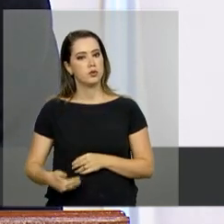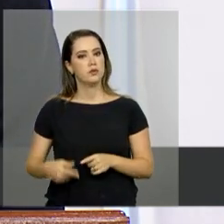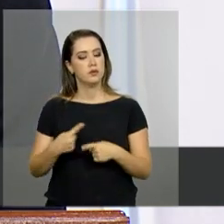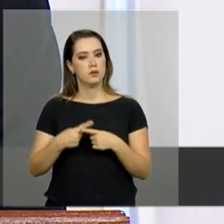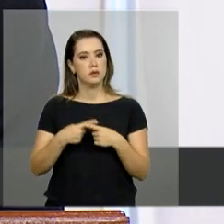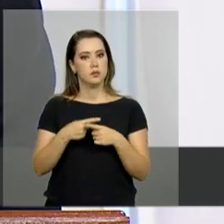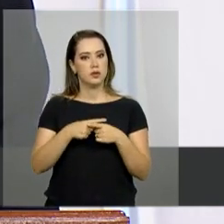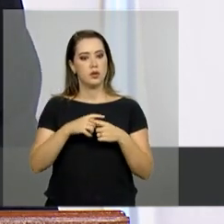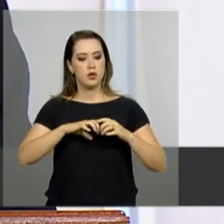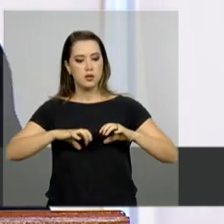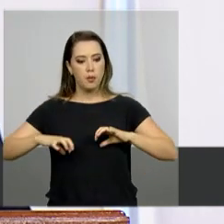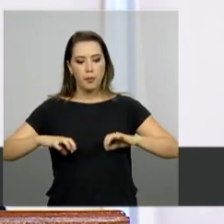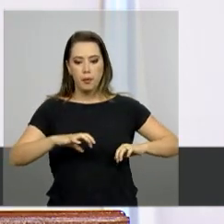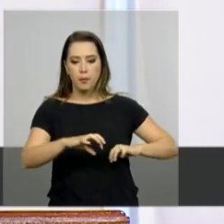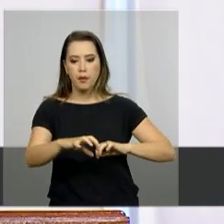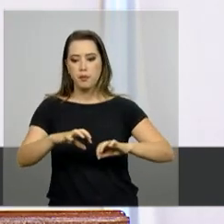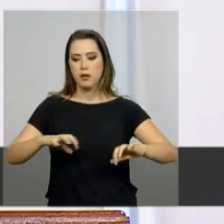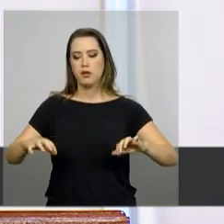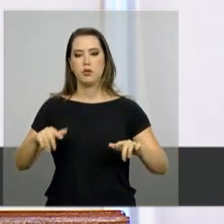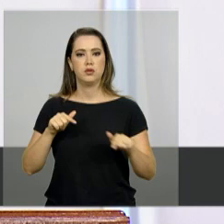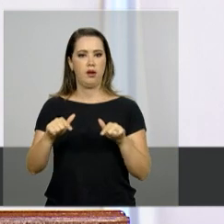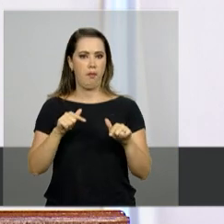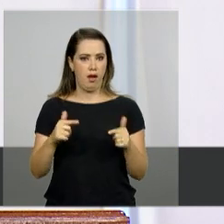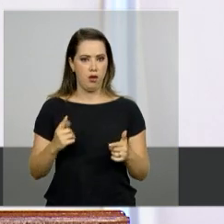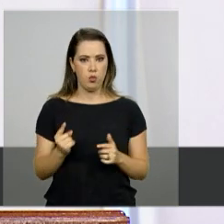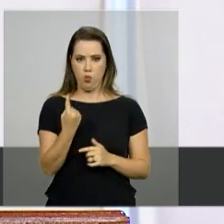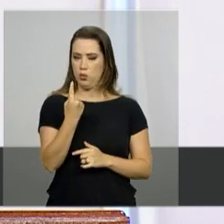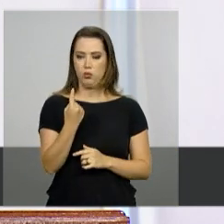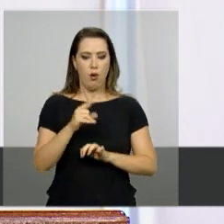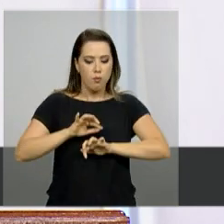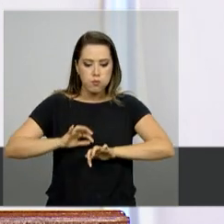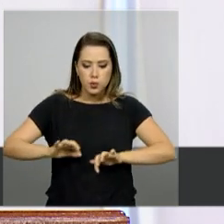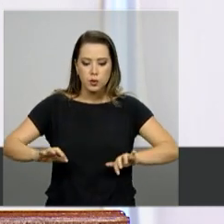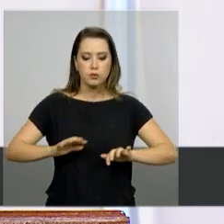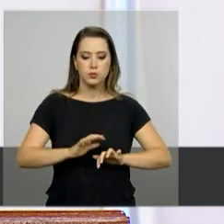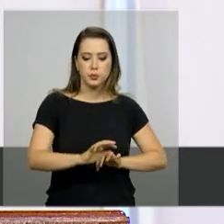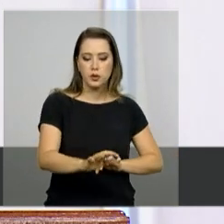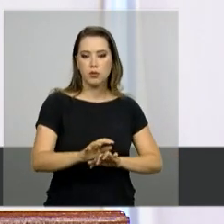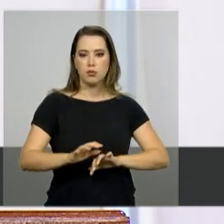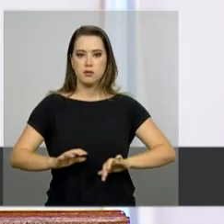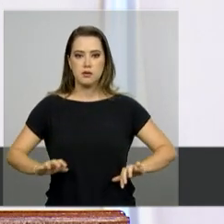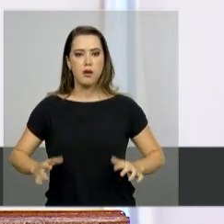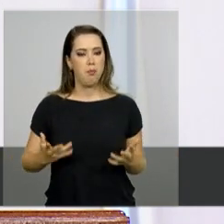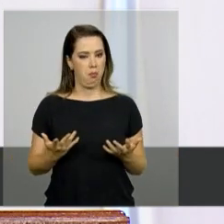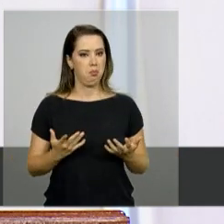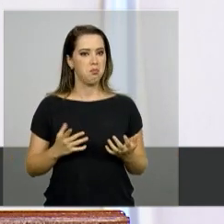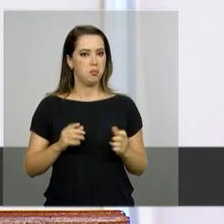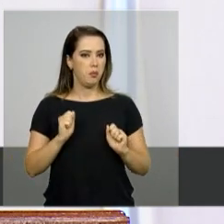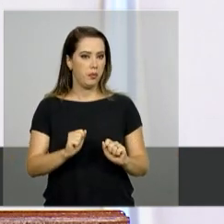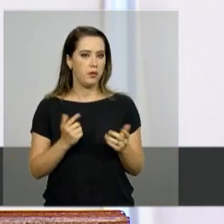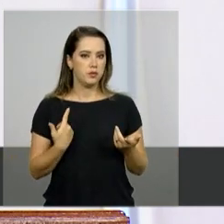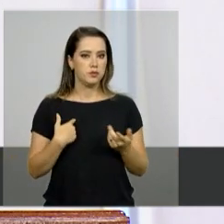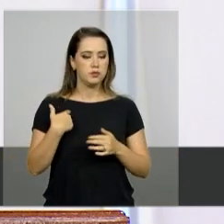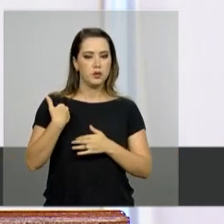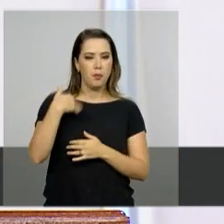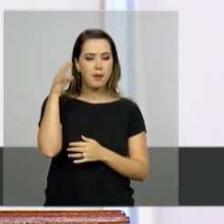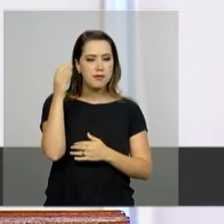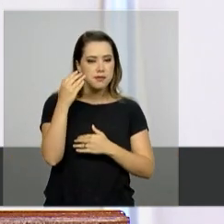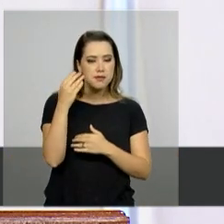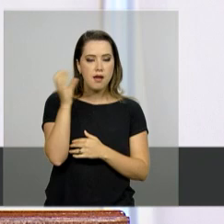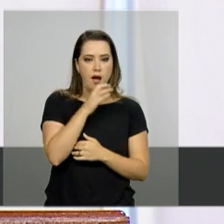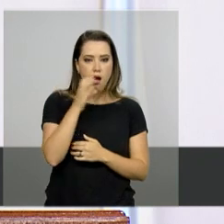descentralizado muito as nossas atividades e por isso a rapidez a celeridade até com que essas medidas